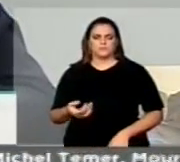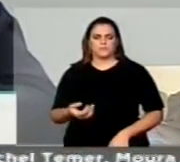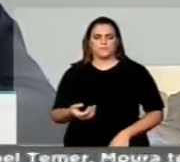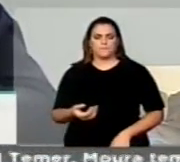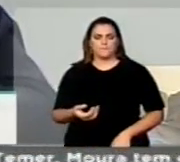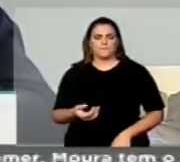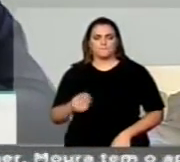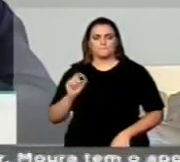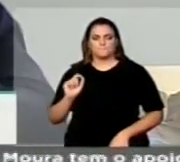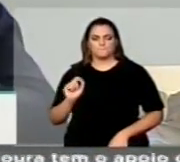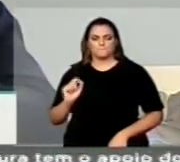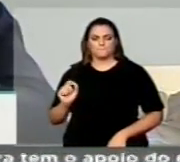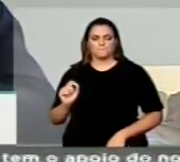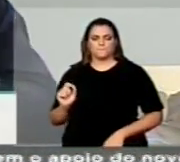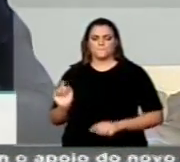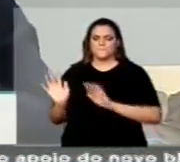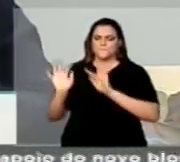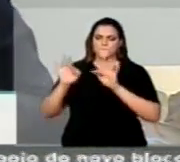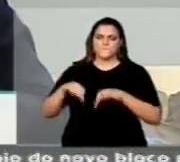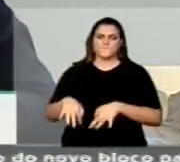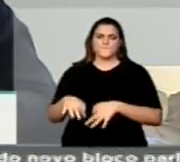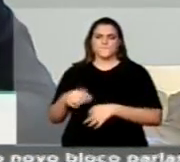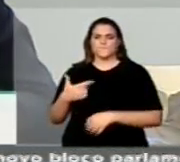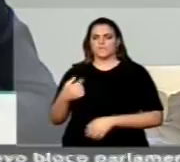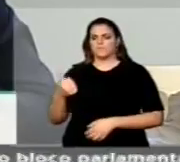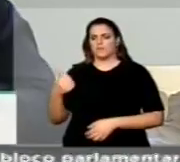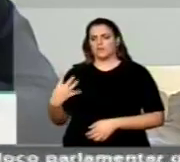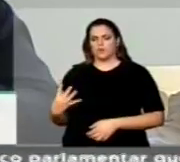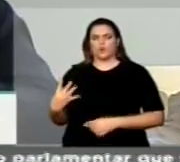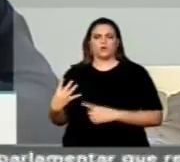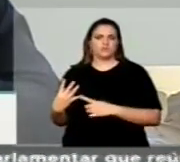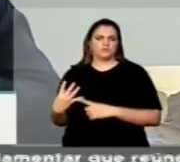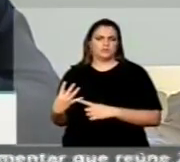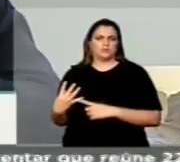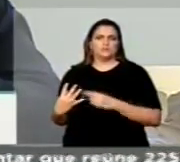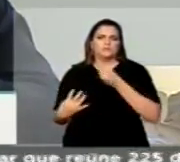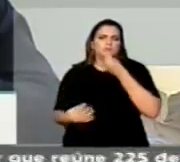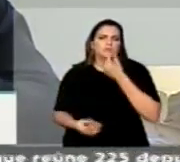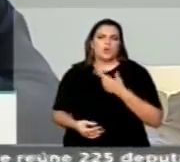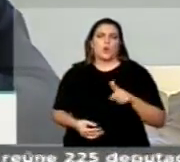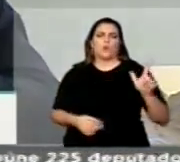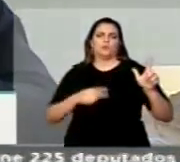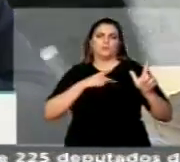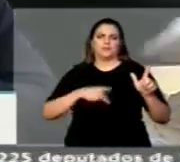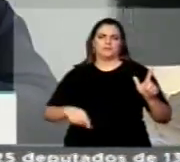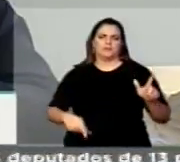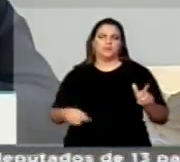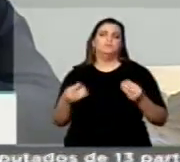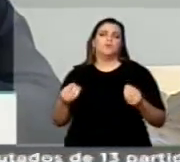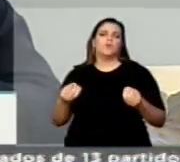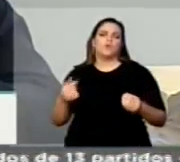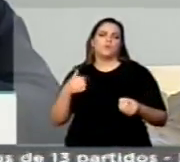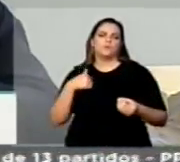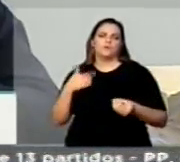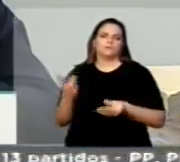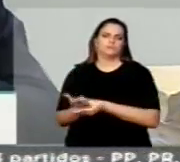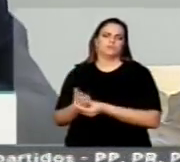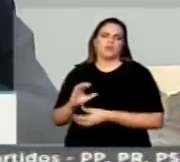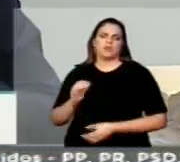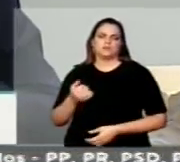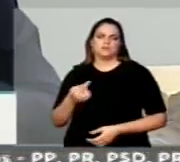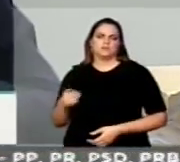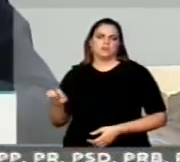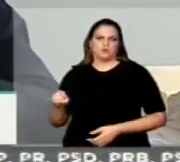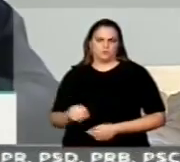2014 poderia se ter em 1º de janeiro de 2015 outro presidente da República. E eu não poderia responsabilizá-la se é que ela não estivesse. Ela disputou eleição para